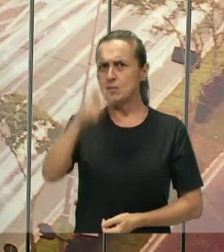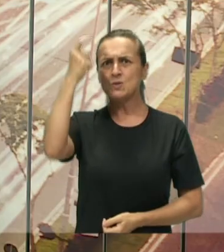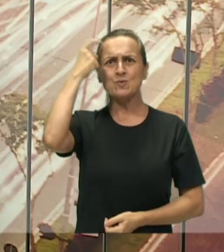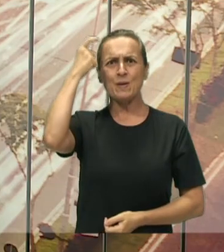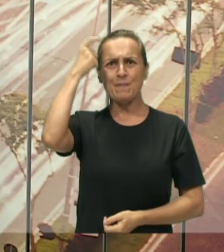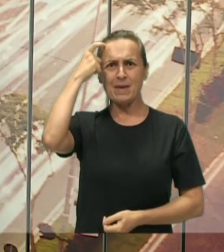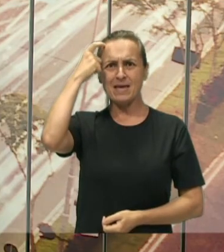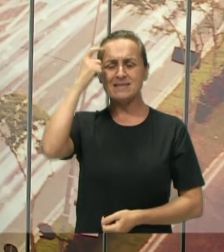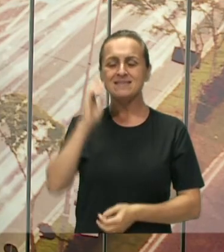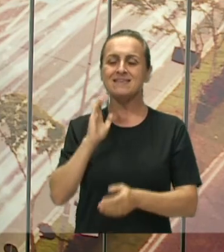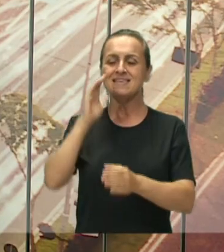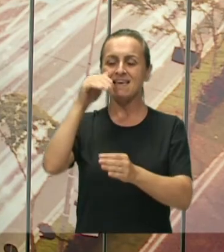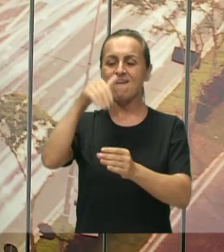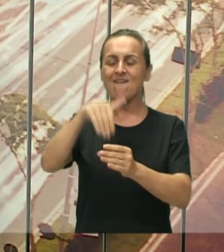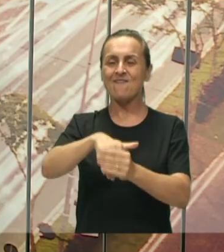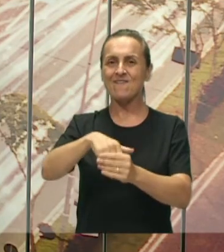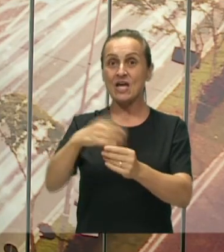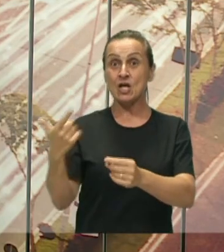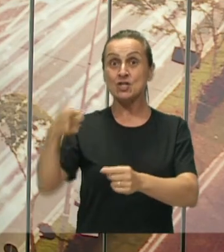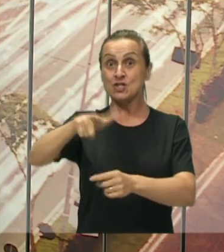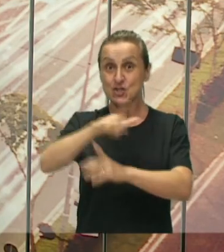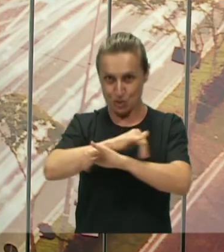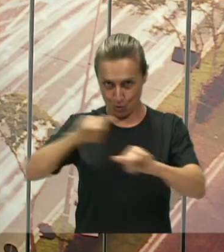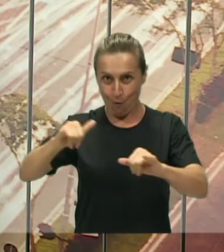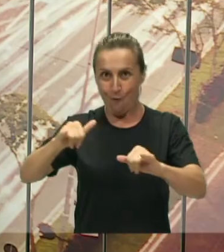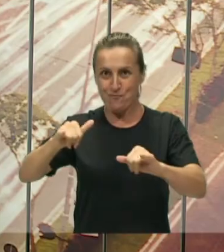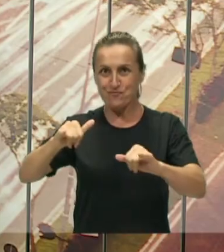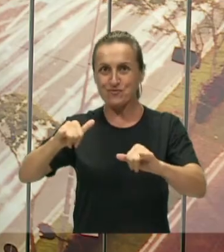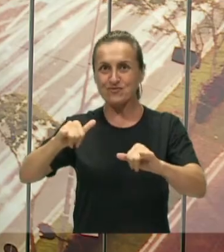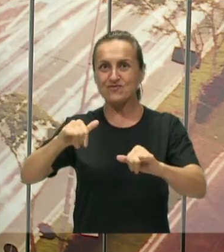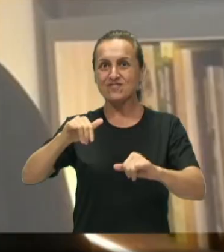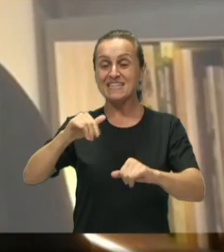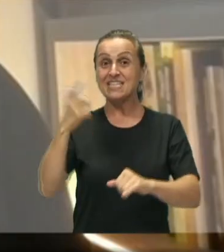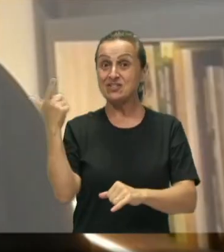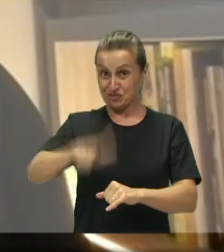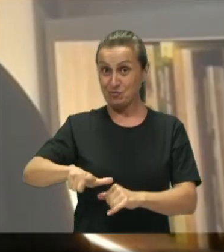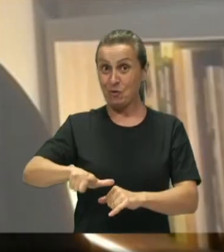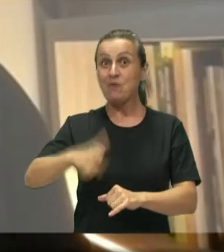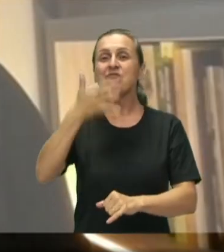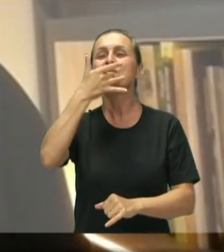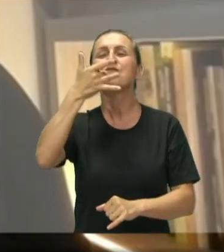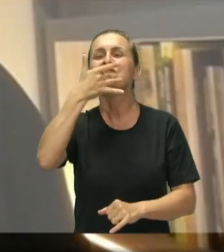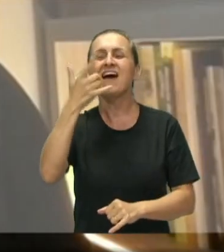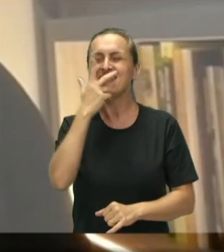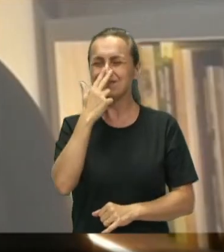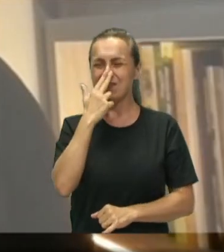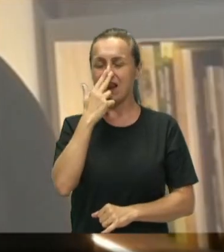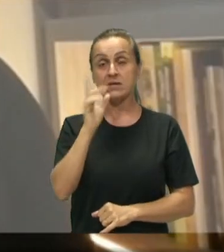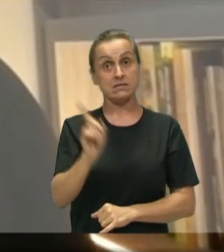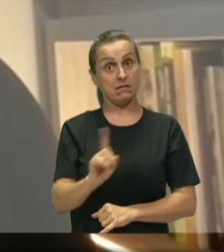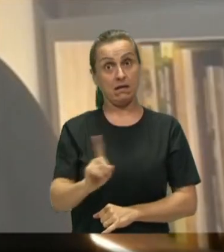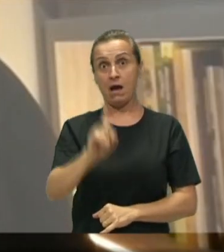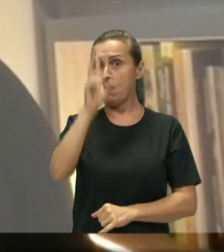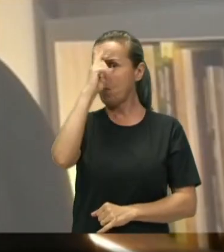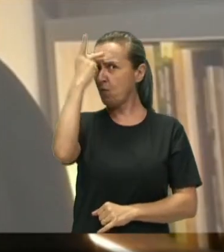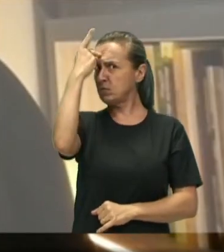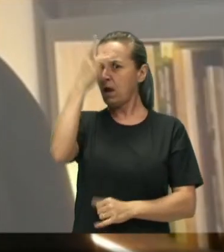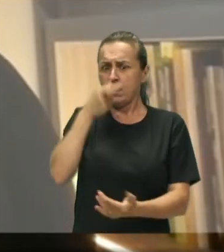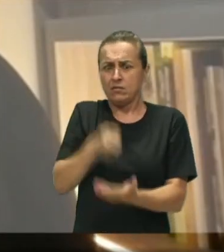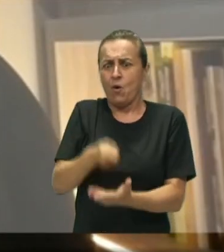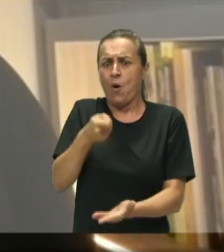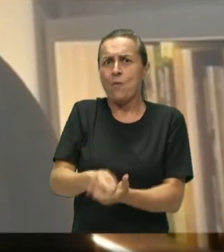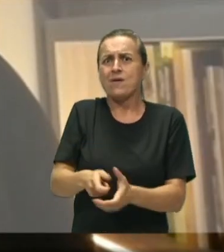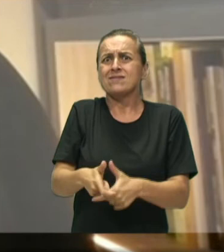mais fácil na verdade é o contrário né aumenta a habilidade aumenta a cobrança né com certeza